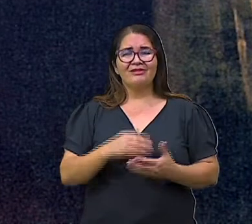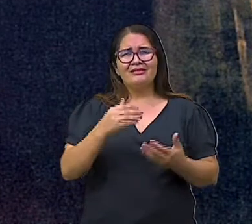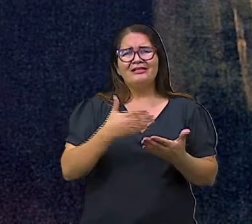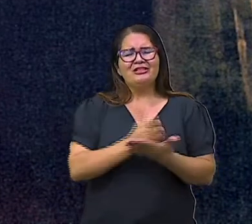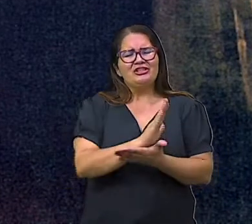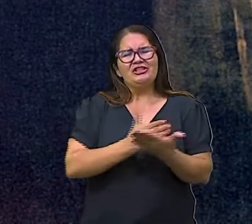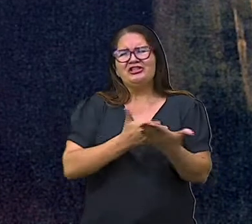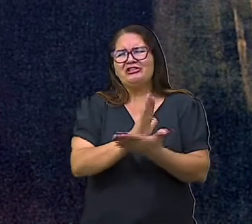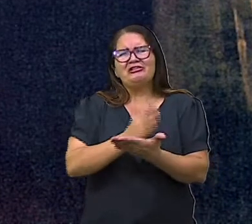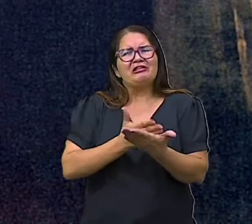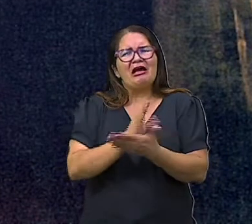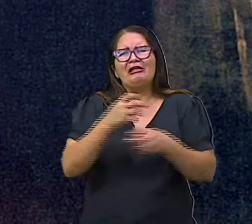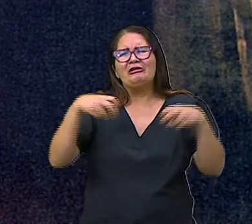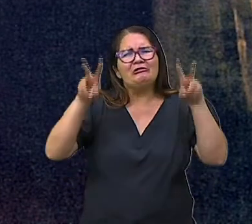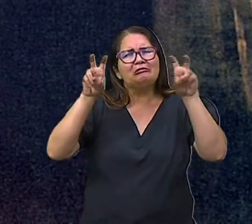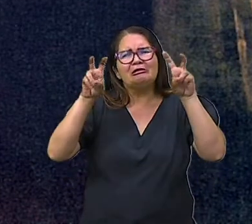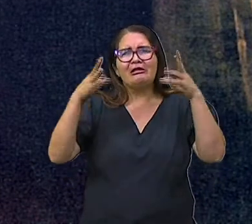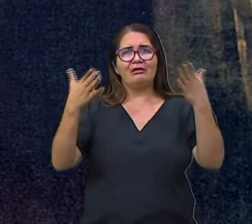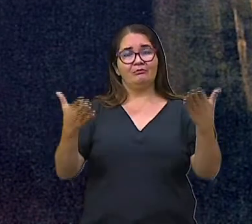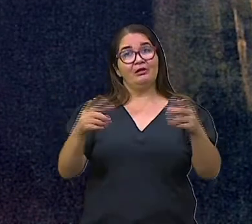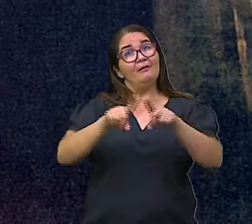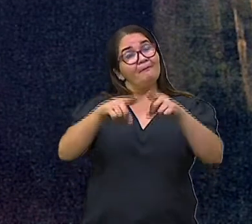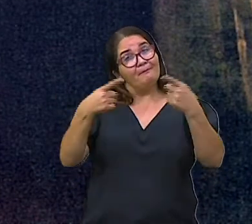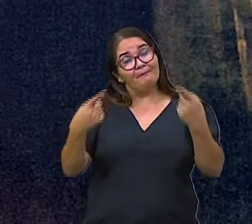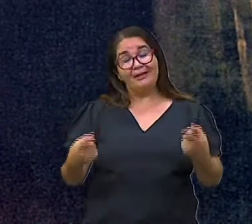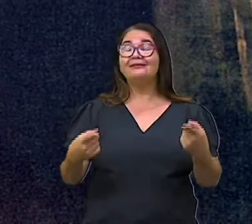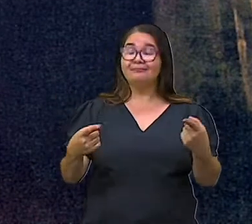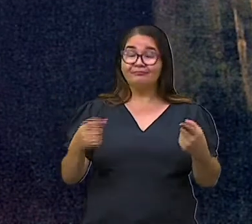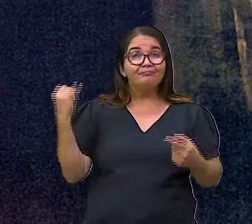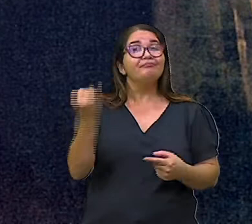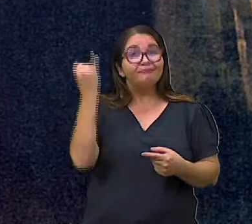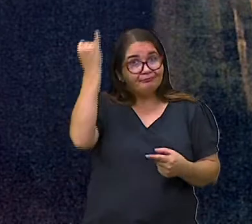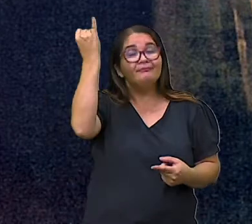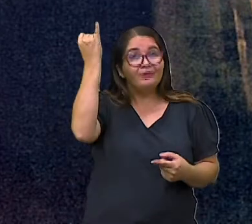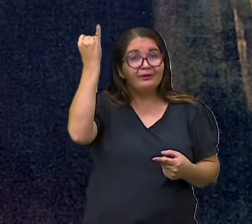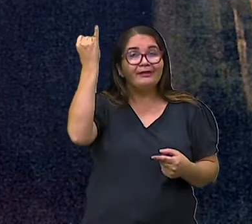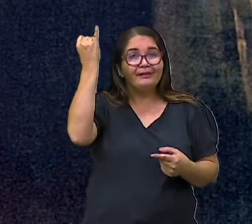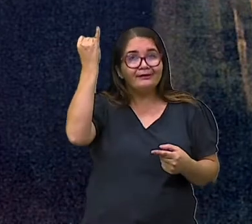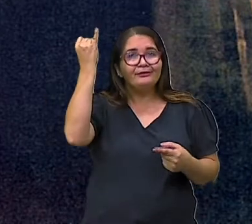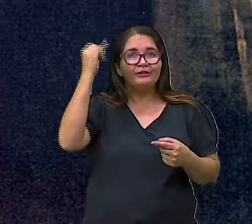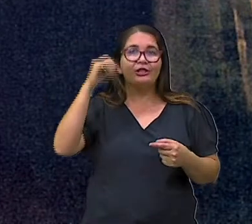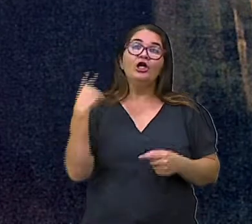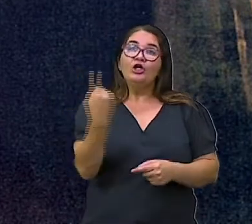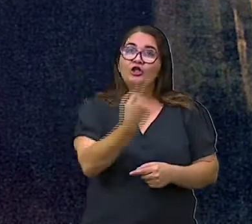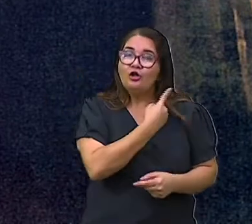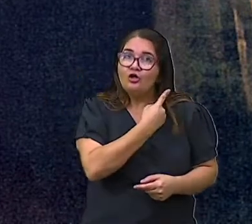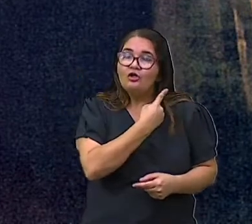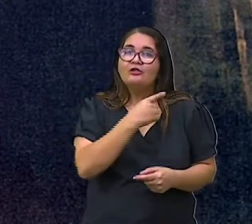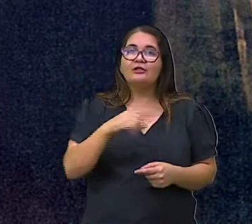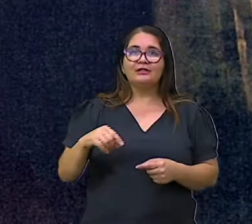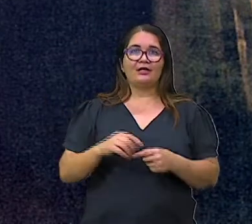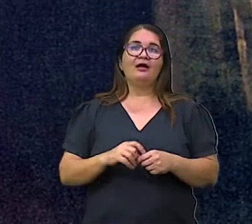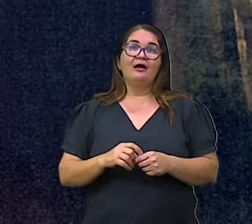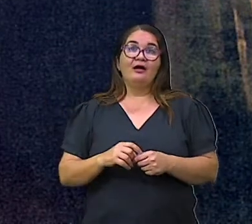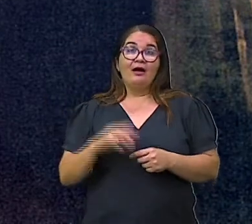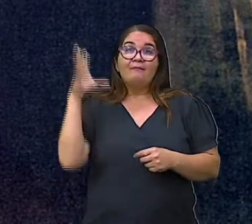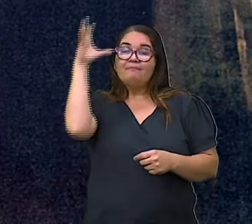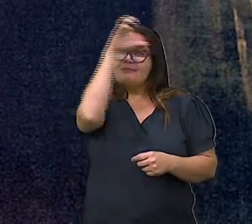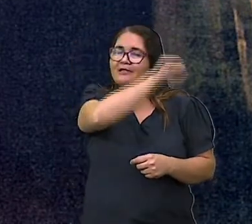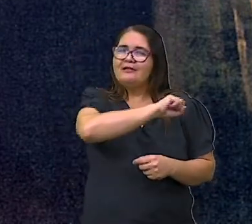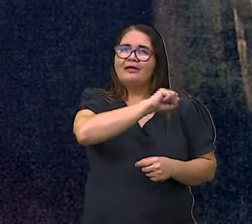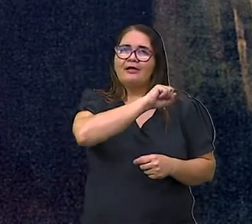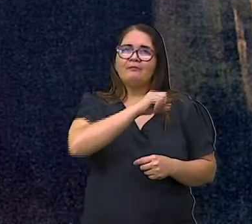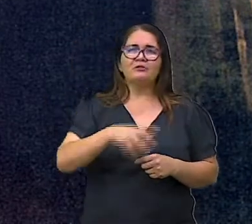Infelizmente. Vamos falar sobre a crise do Império, que diz respeito a uma série de transformações